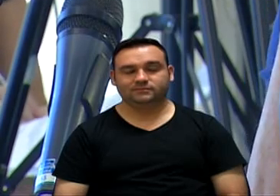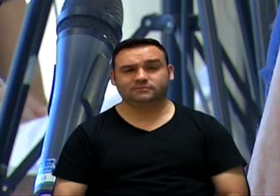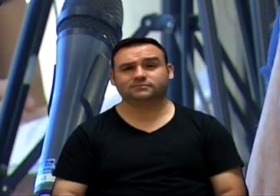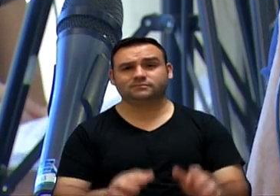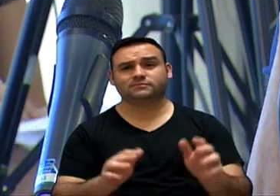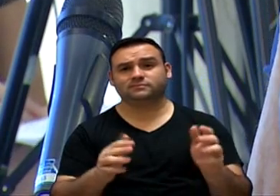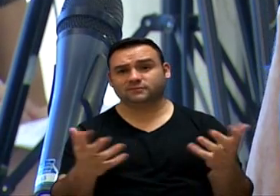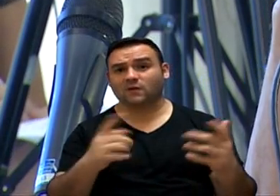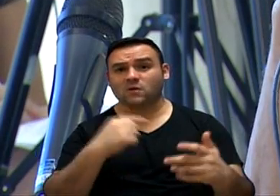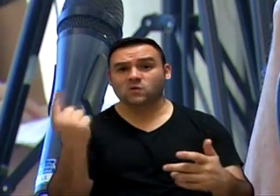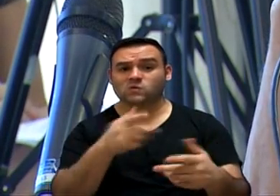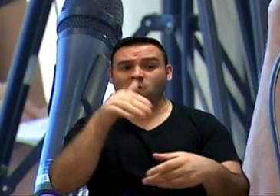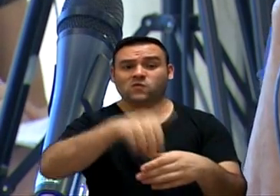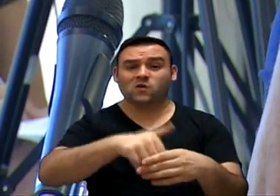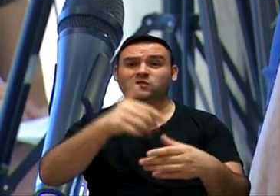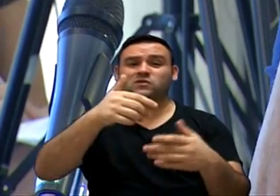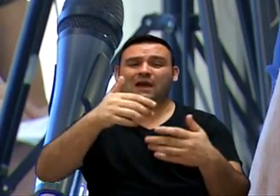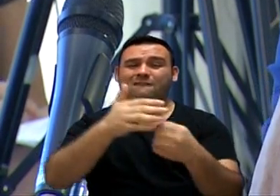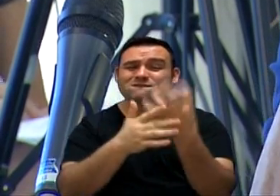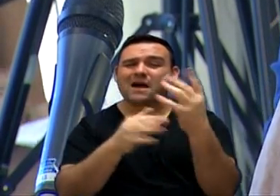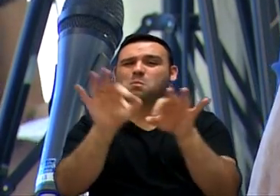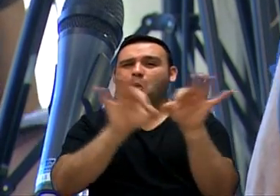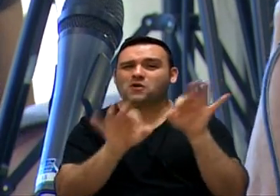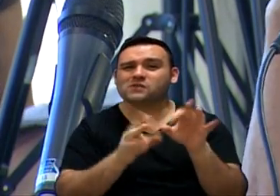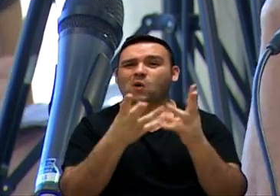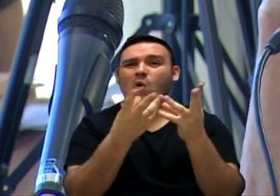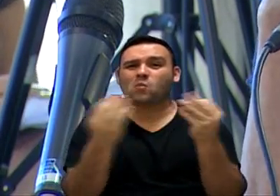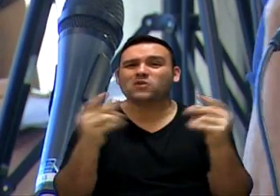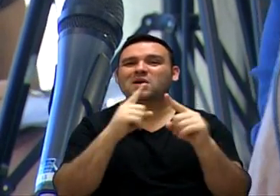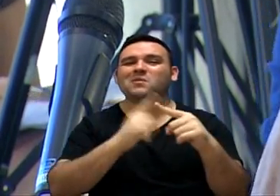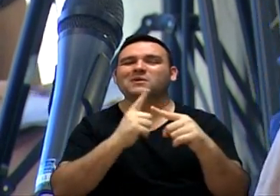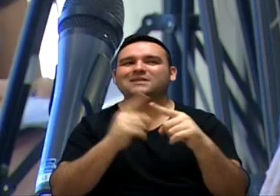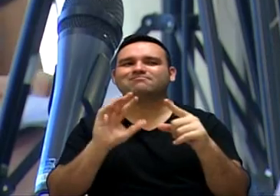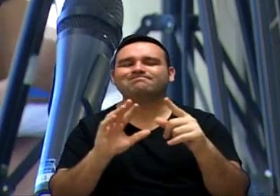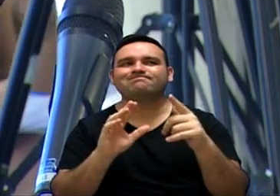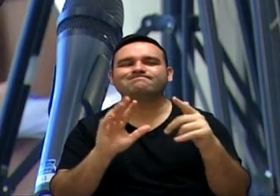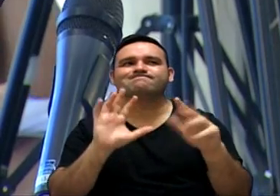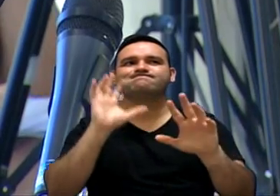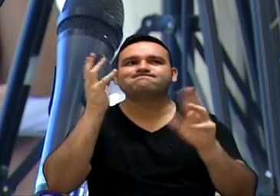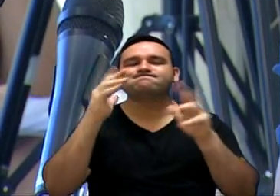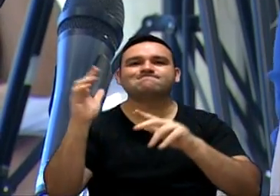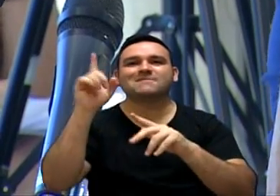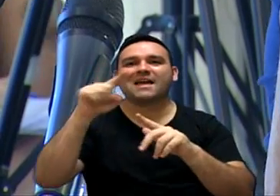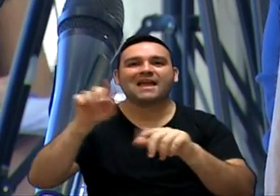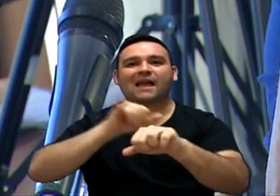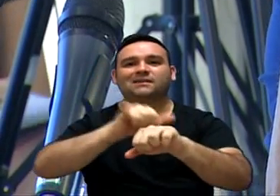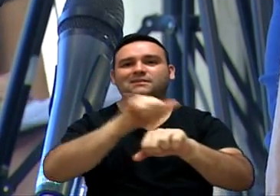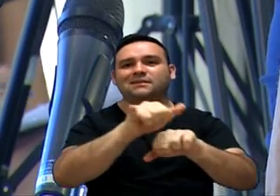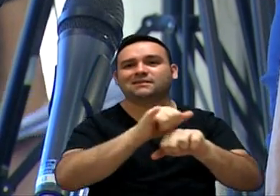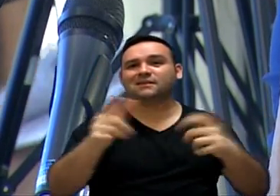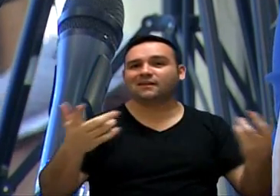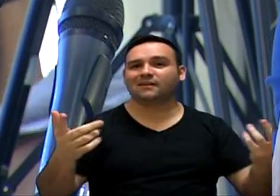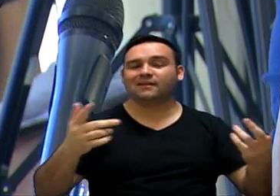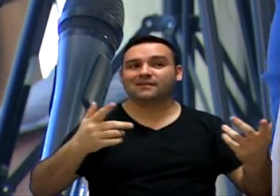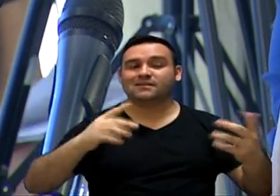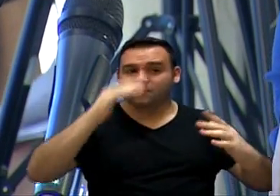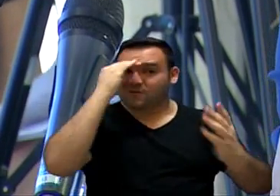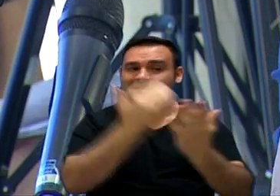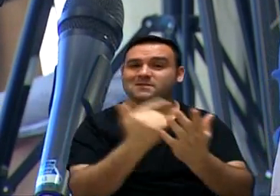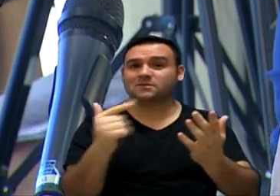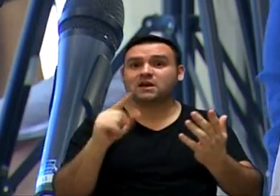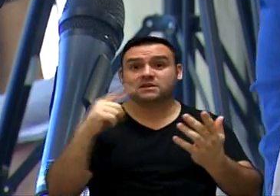Então, estamos votando vários projetos hoje aqui que criam situações que não serão cumpridas. Seu